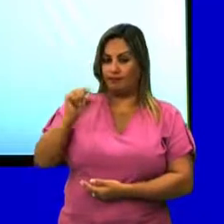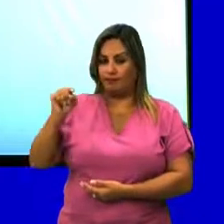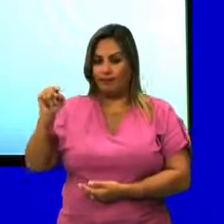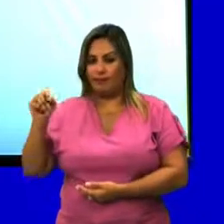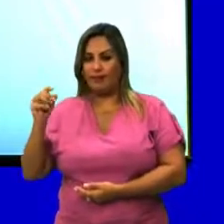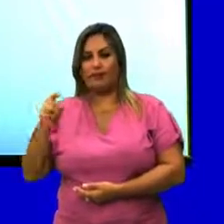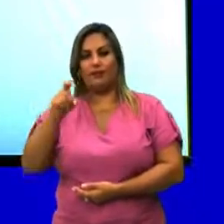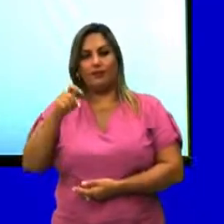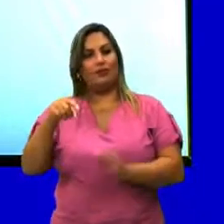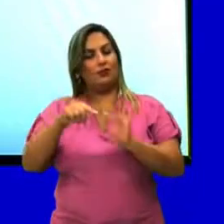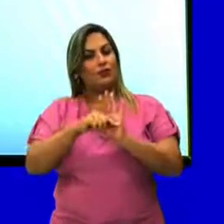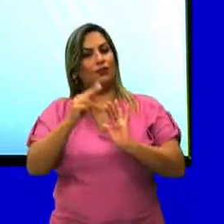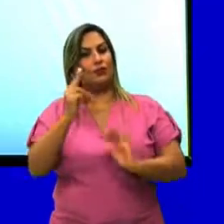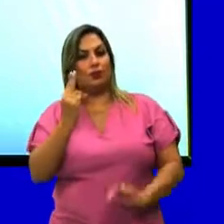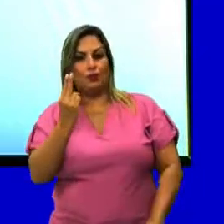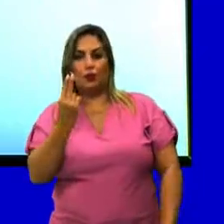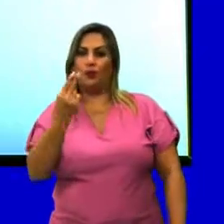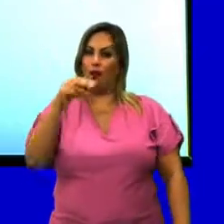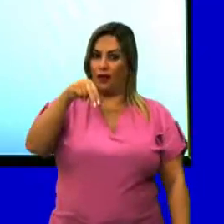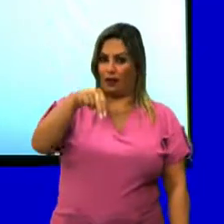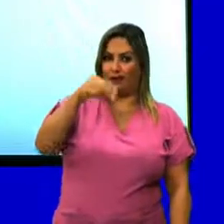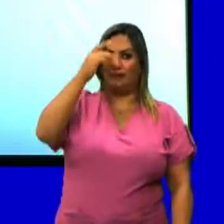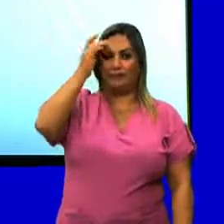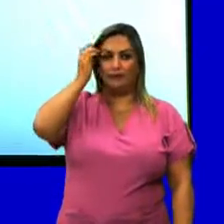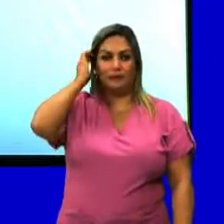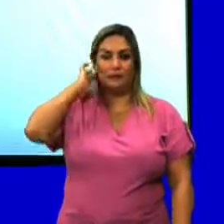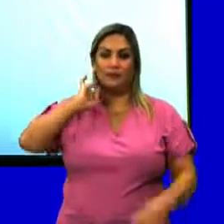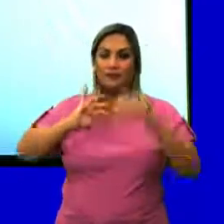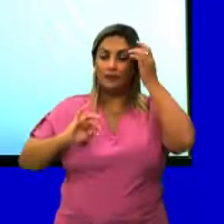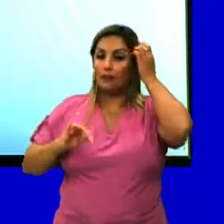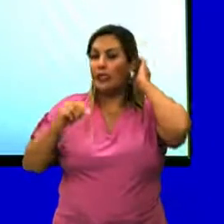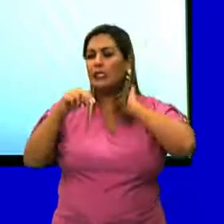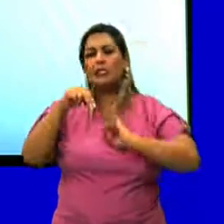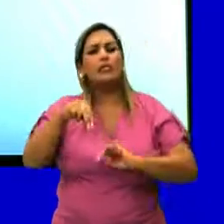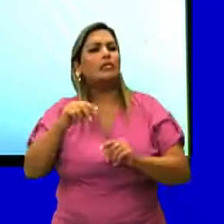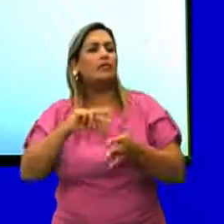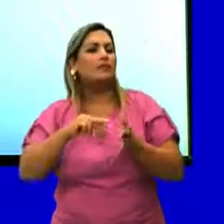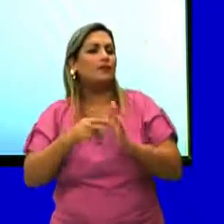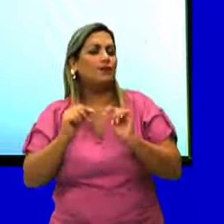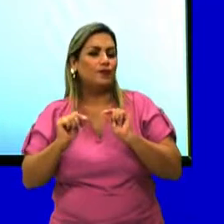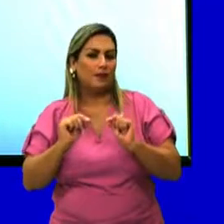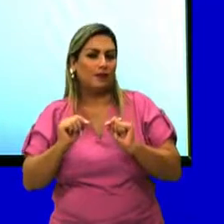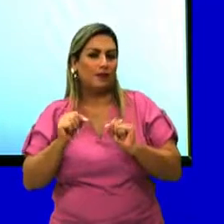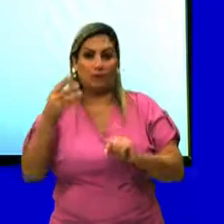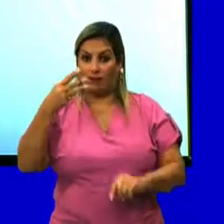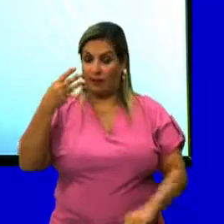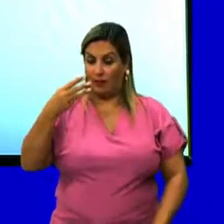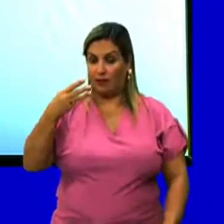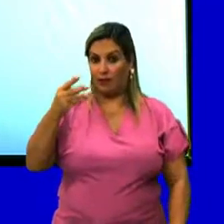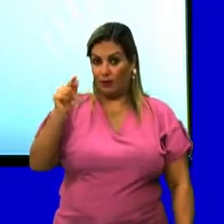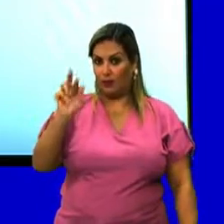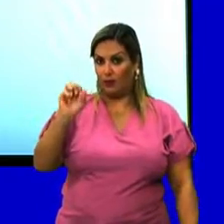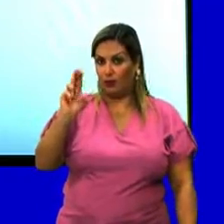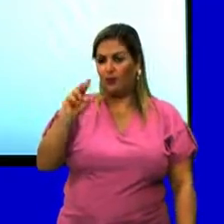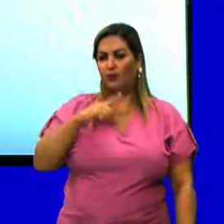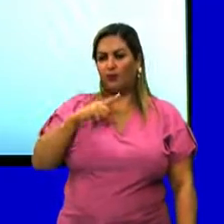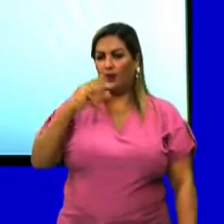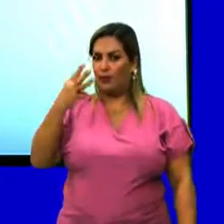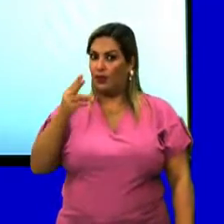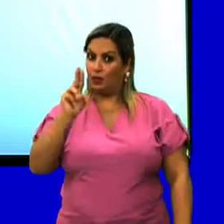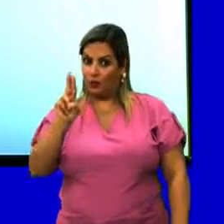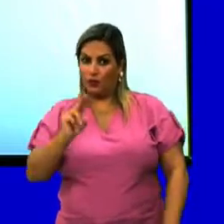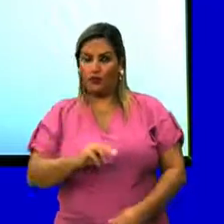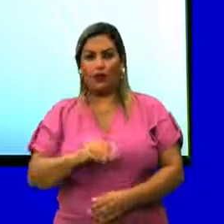reticência até o x menos e o n s n significa se for do terceiro grau é bom ter